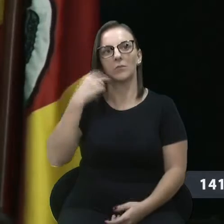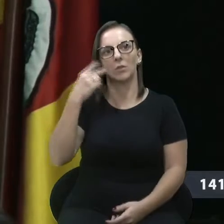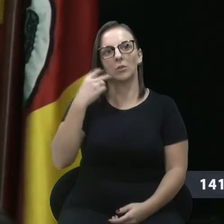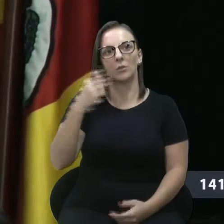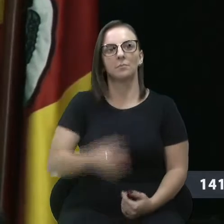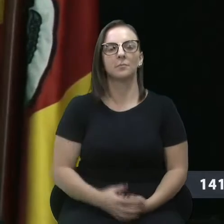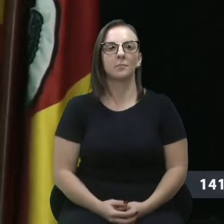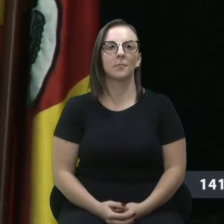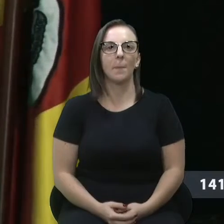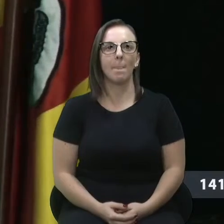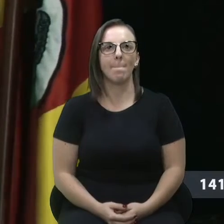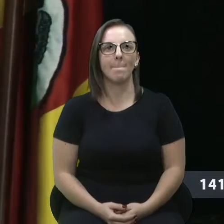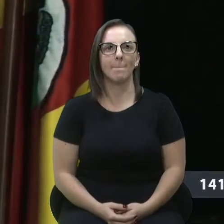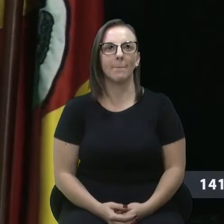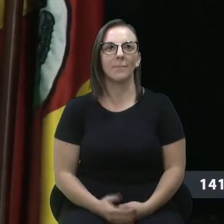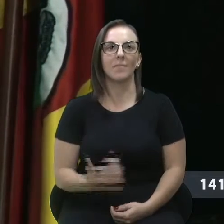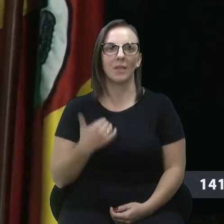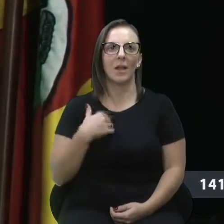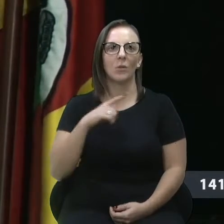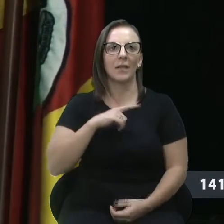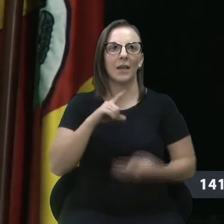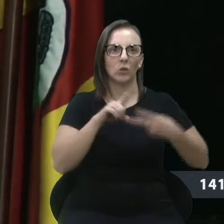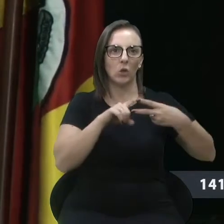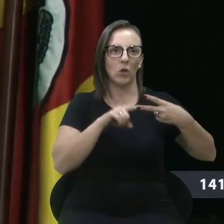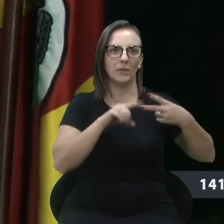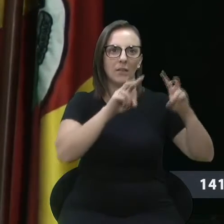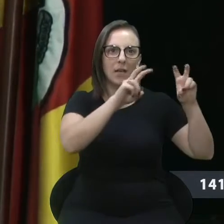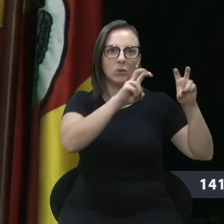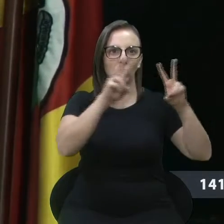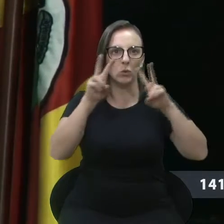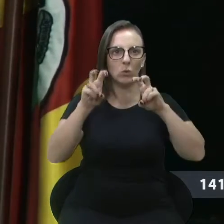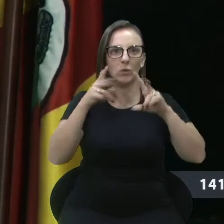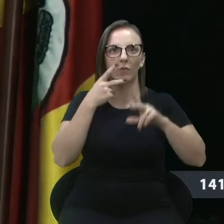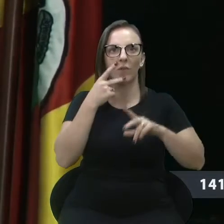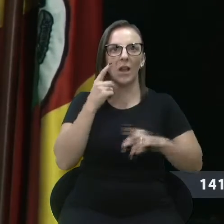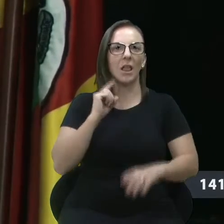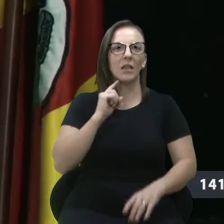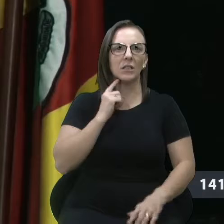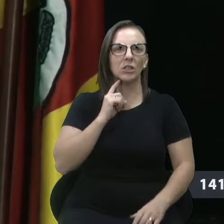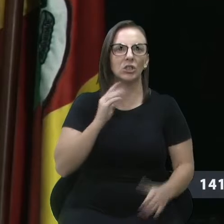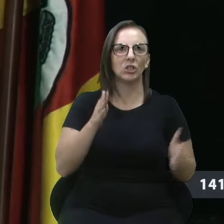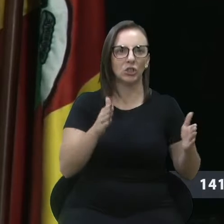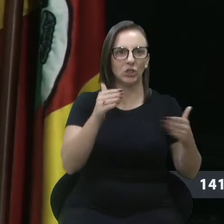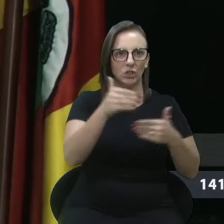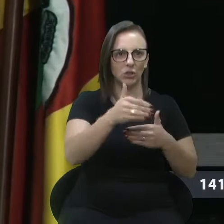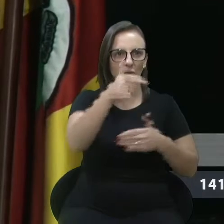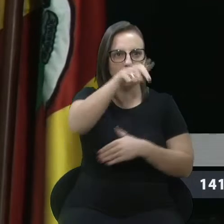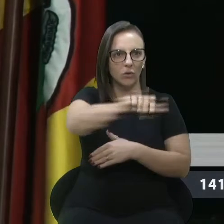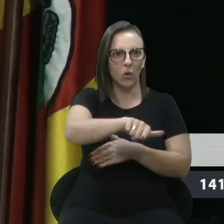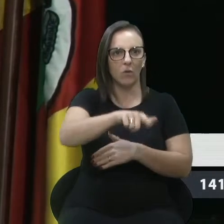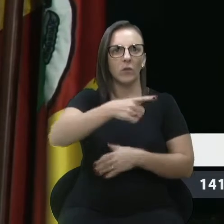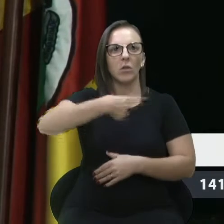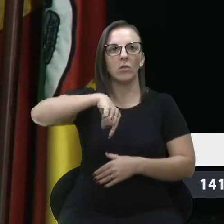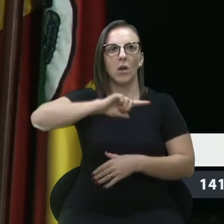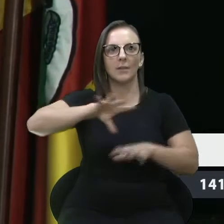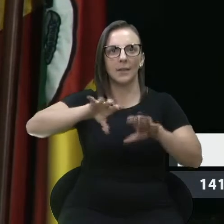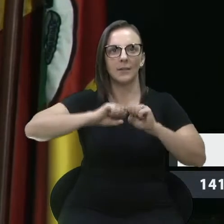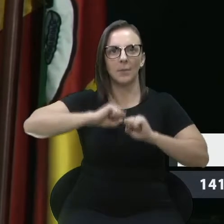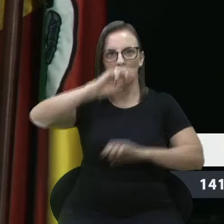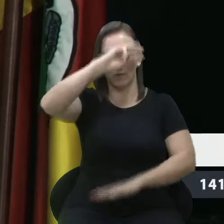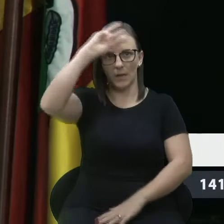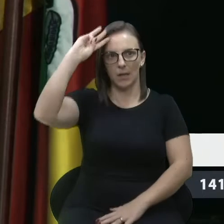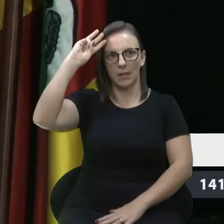Marissol. Eu teria 2 assuntos para tratar. O primeiro sobre as lixeiras, mais uma vez. A gente foi recebido, né, vereador Valim, na